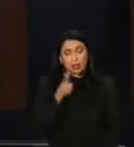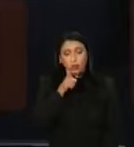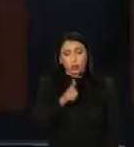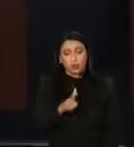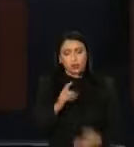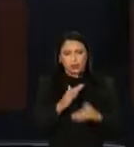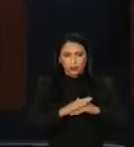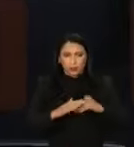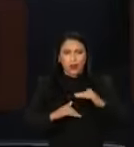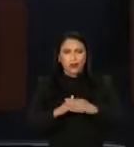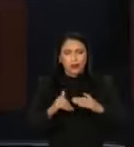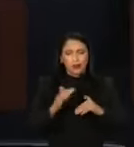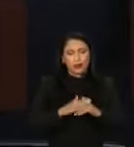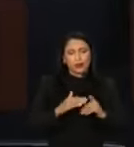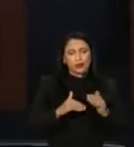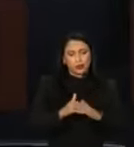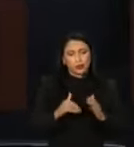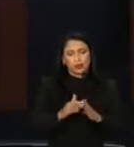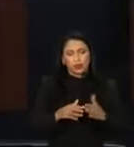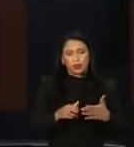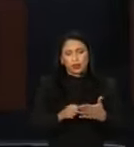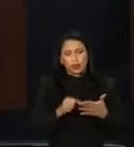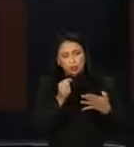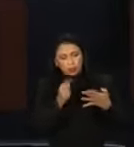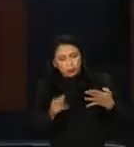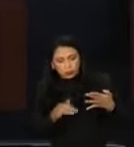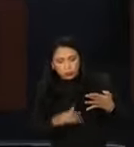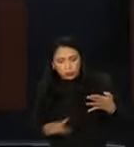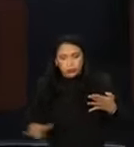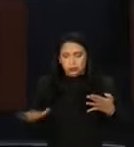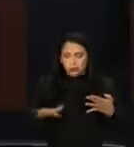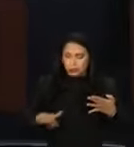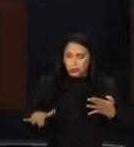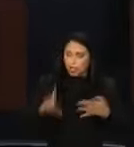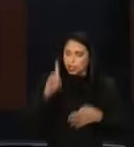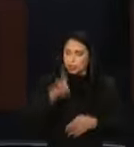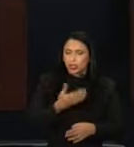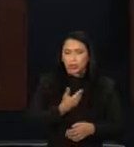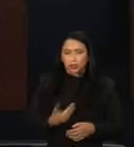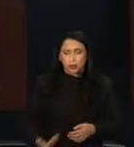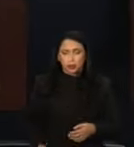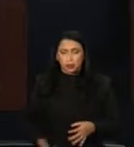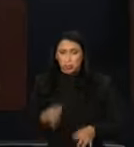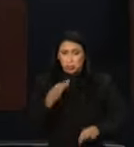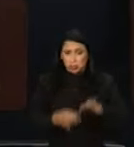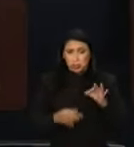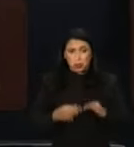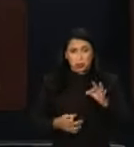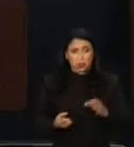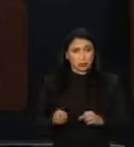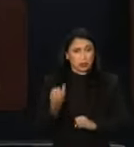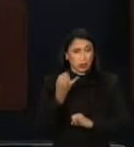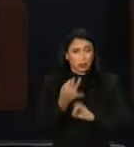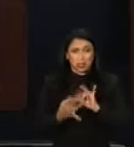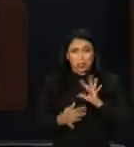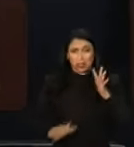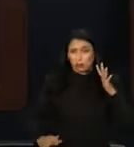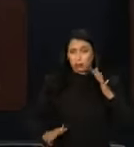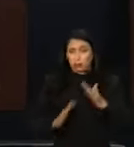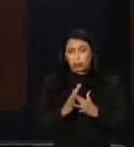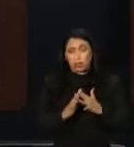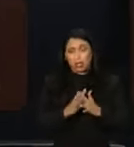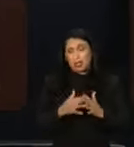uma densa jurisprudência de direito público e julgamos o número recorde de mais de uma centena de